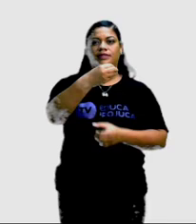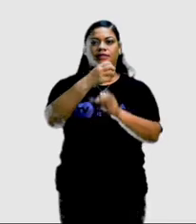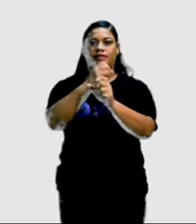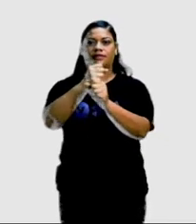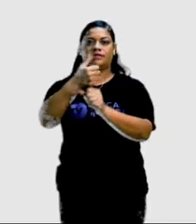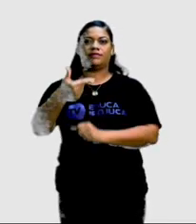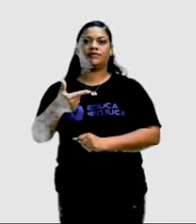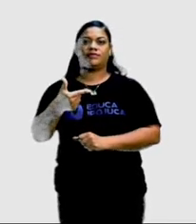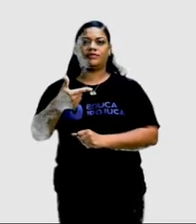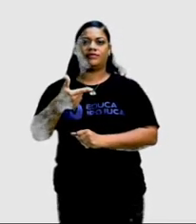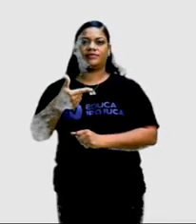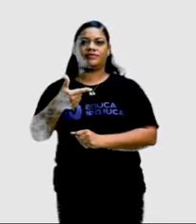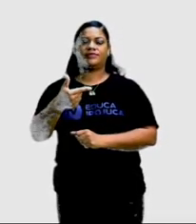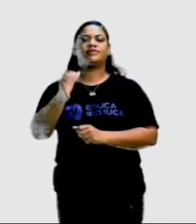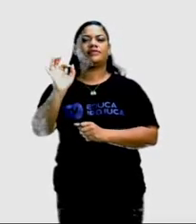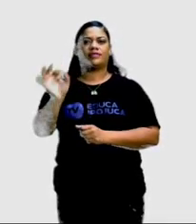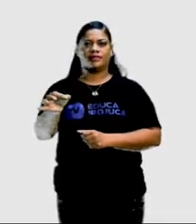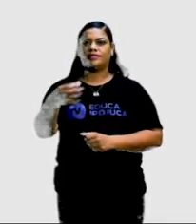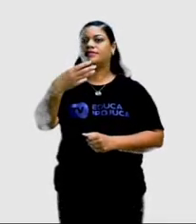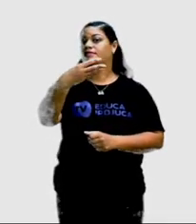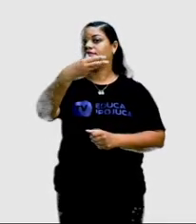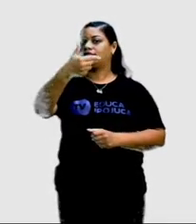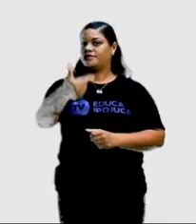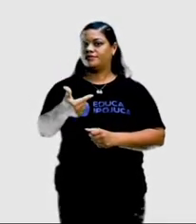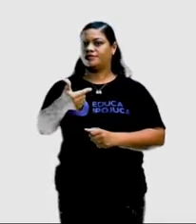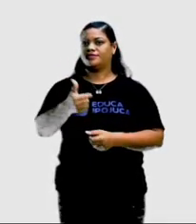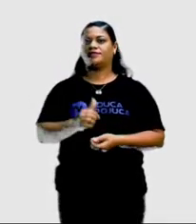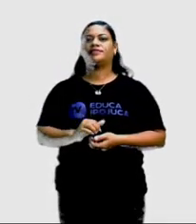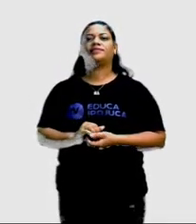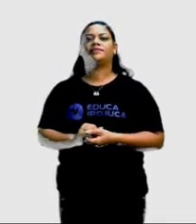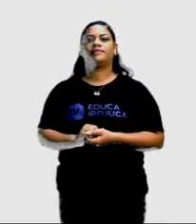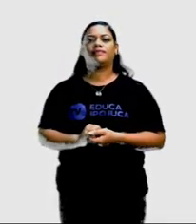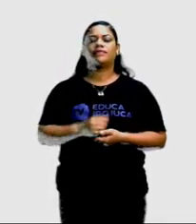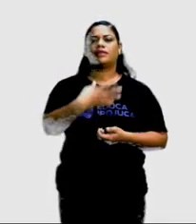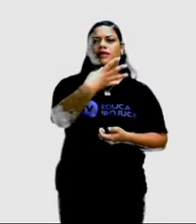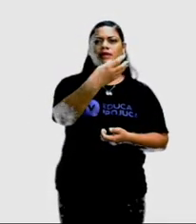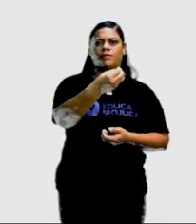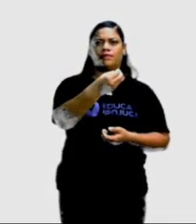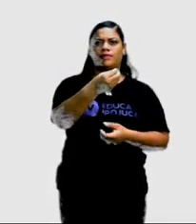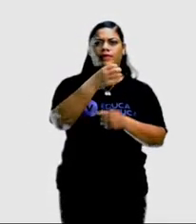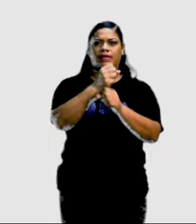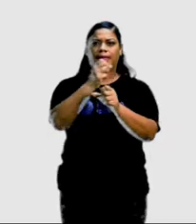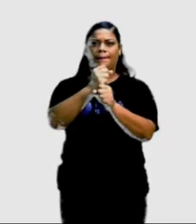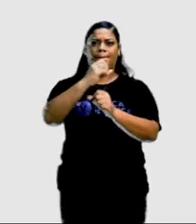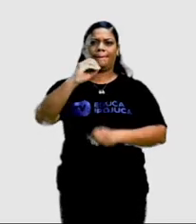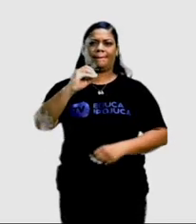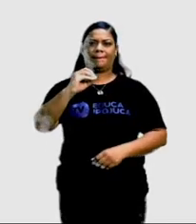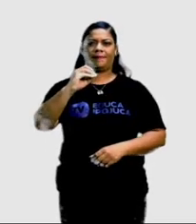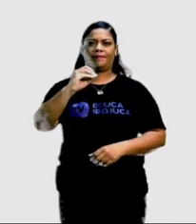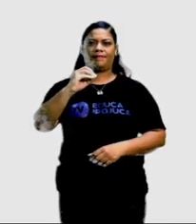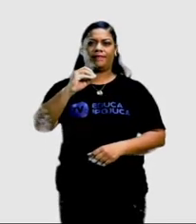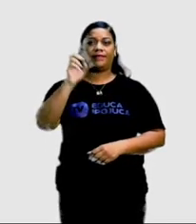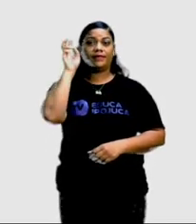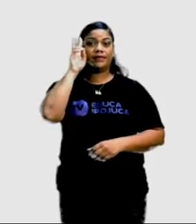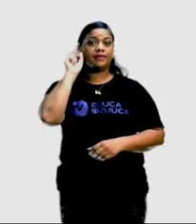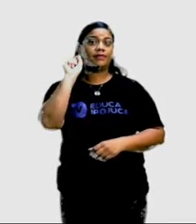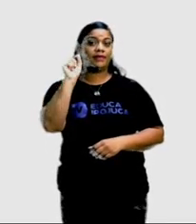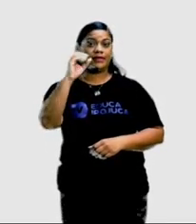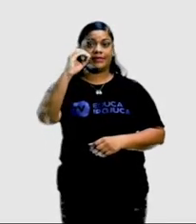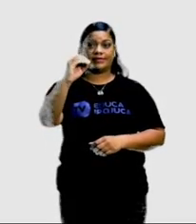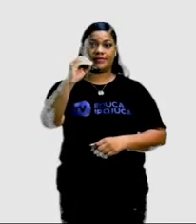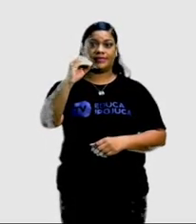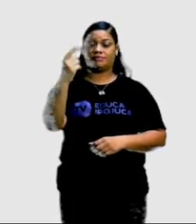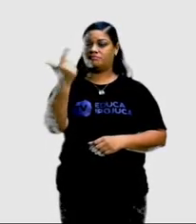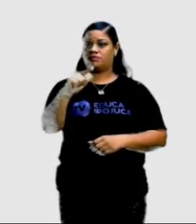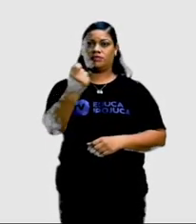2? Perfeito, é 32. E 40 mais 0? Lembrando que 0